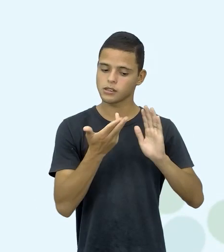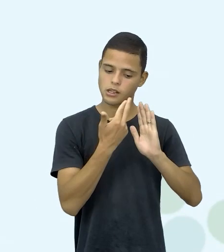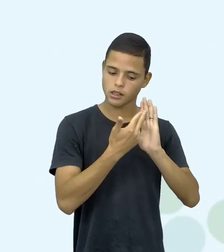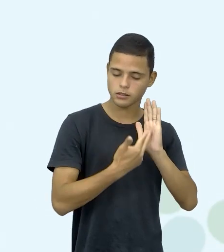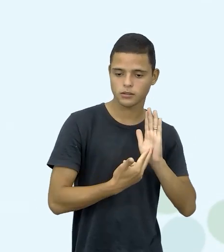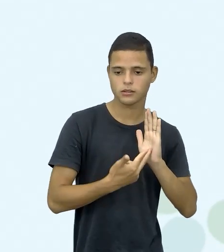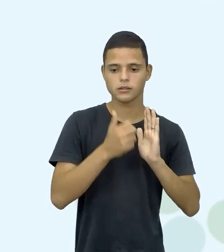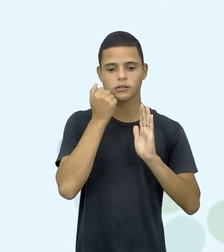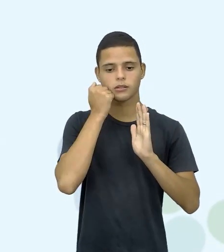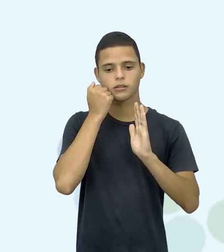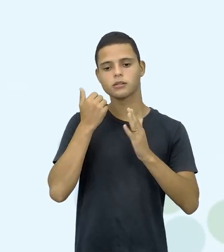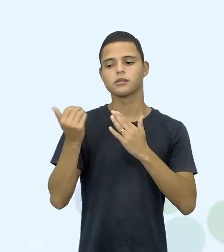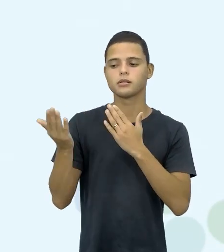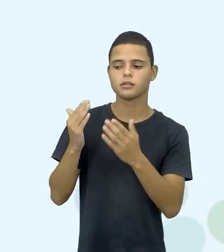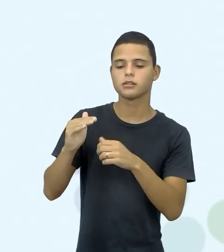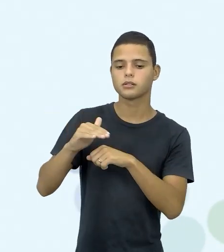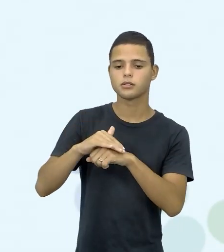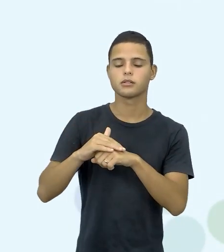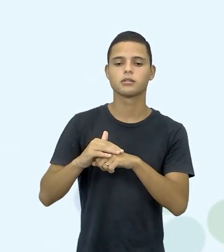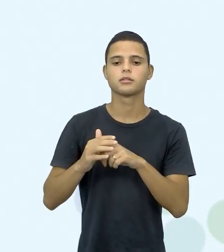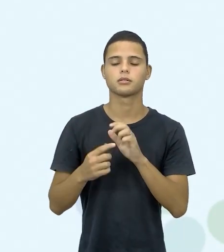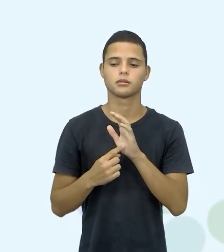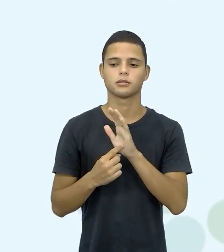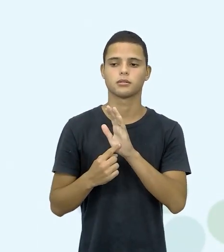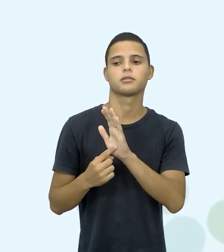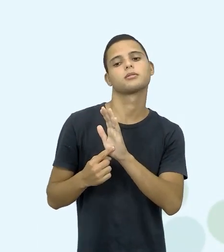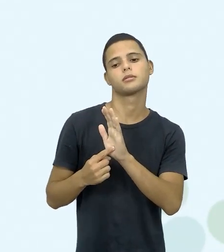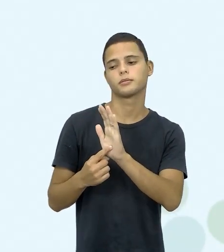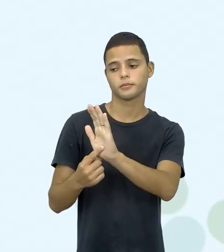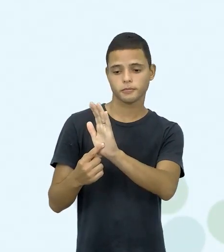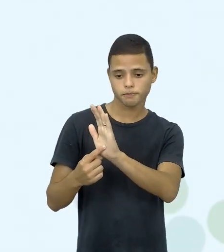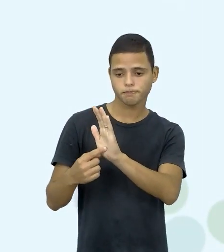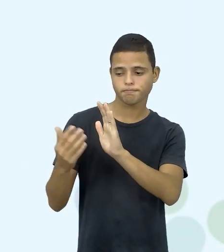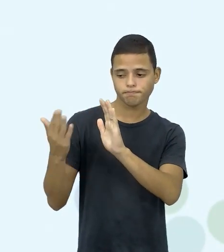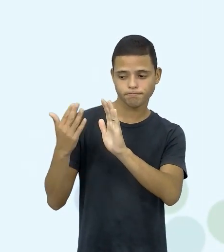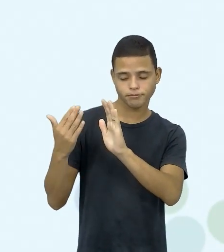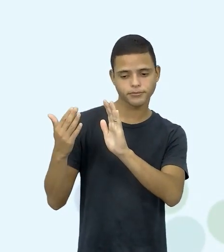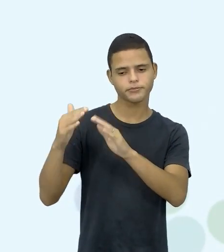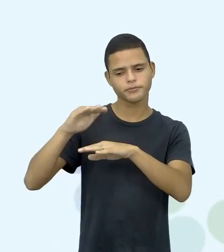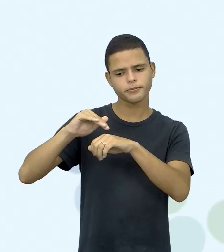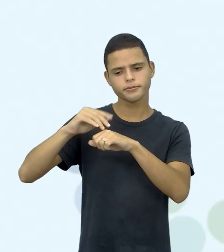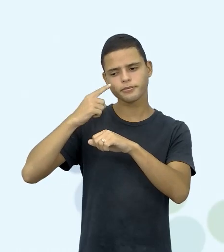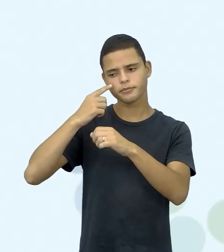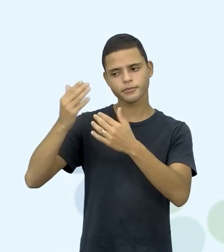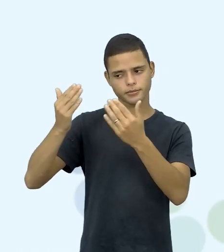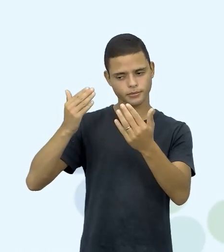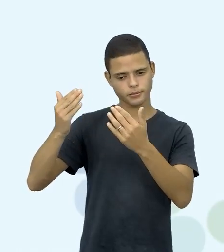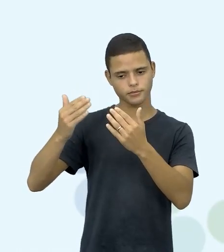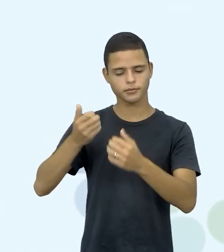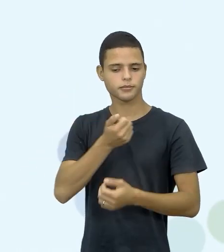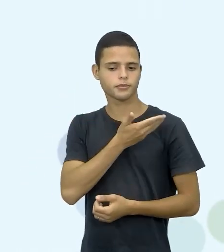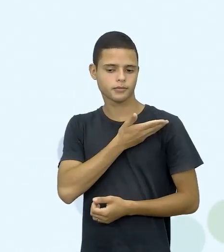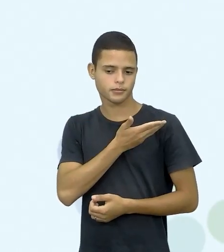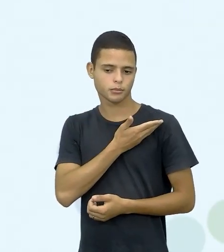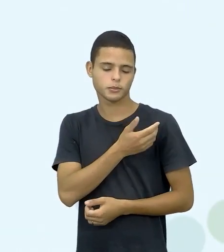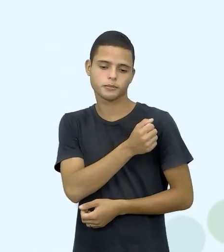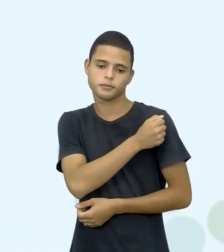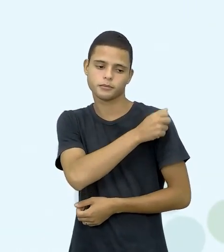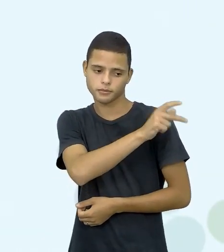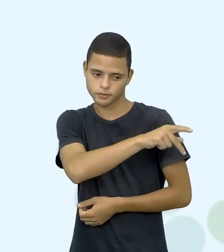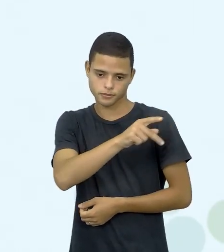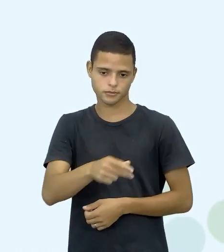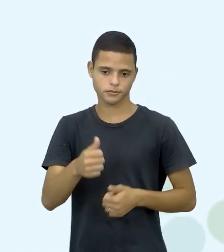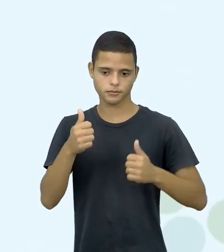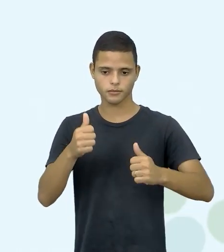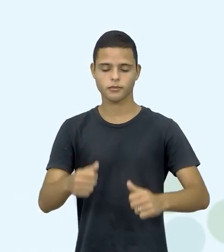né, e conversar aí, apresentar essas coisas que vocês discutiram aqui junto com seus colegas e o seu professor aí,